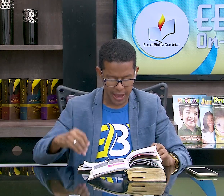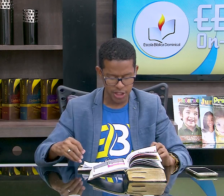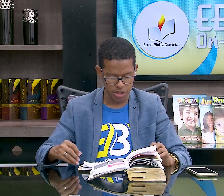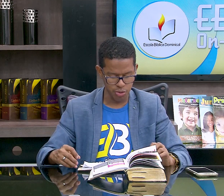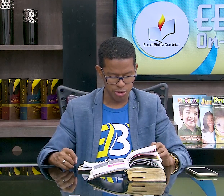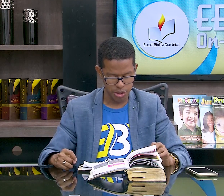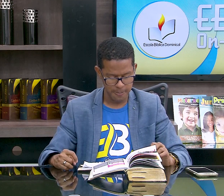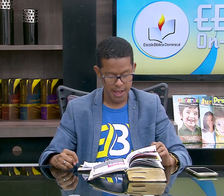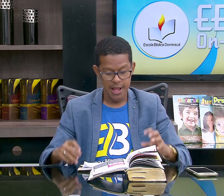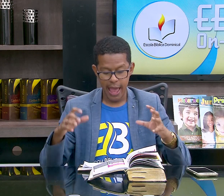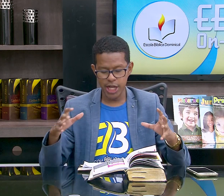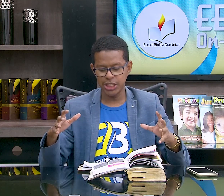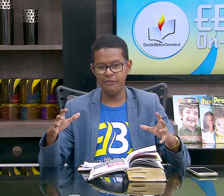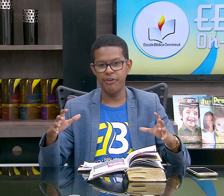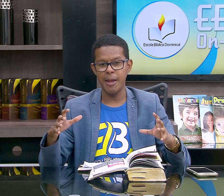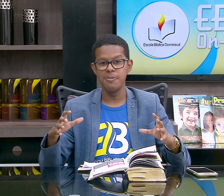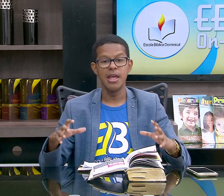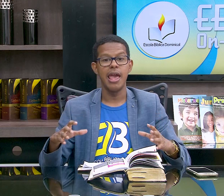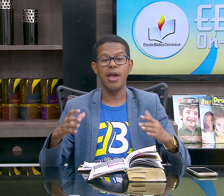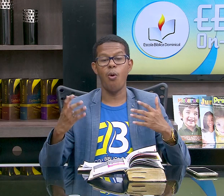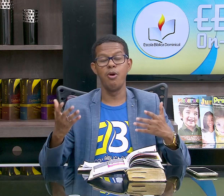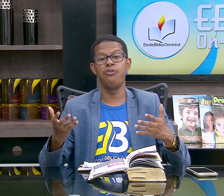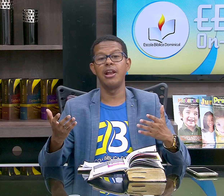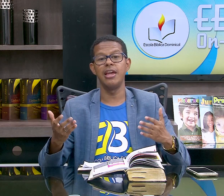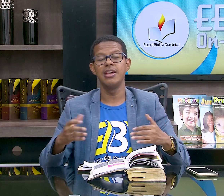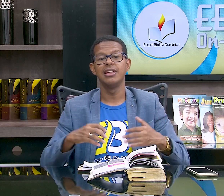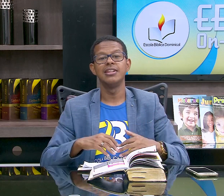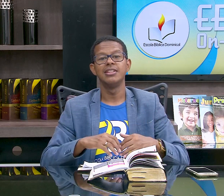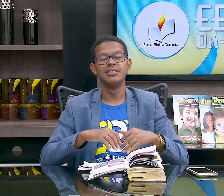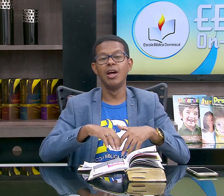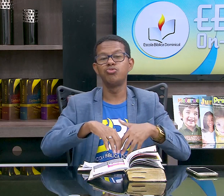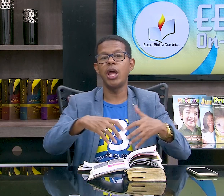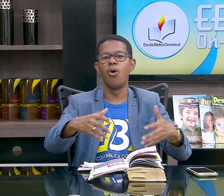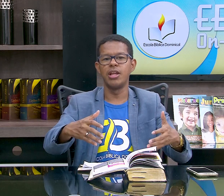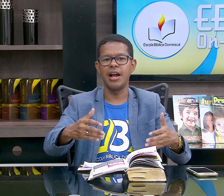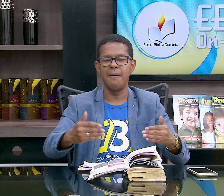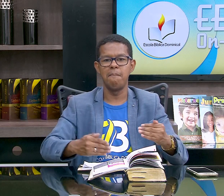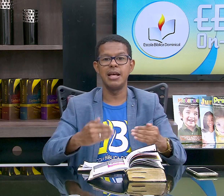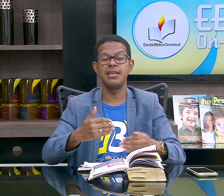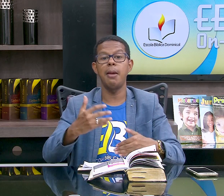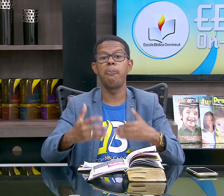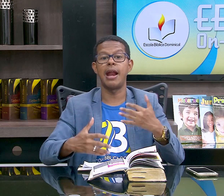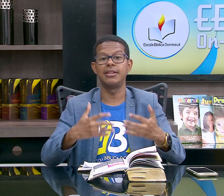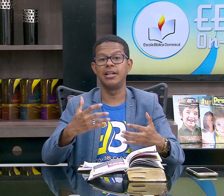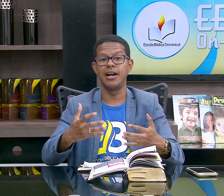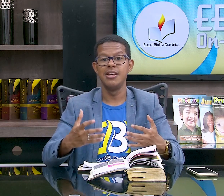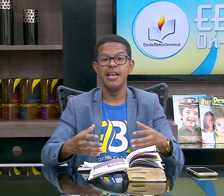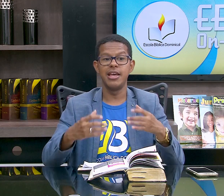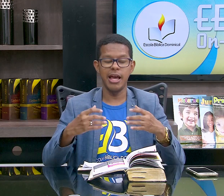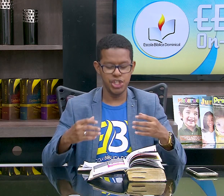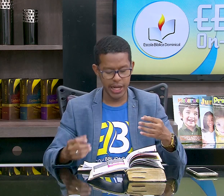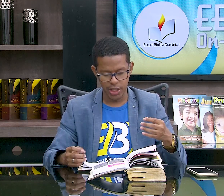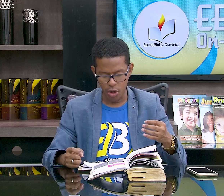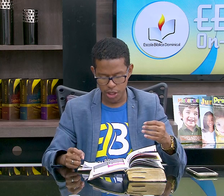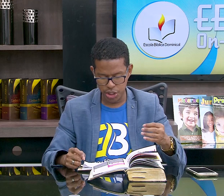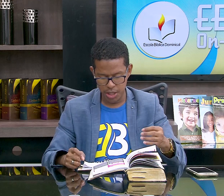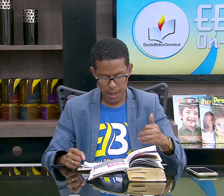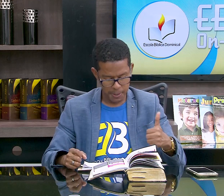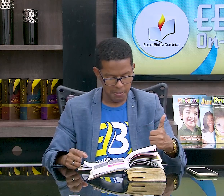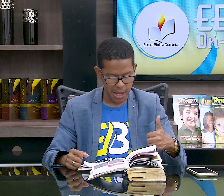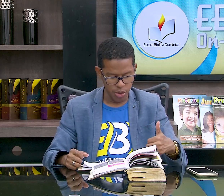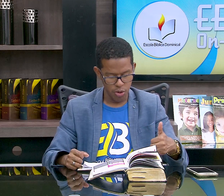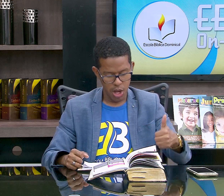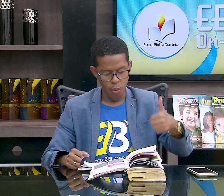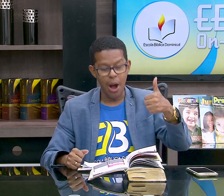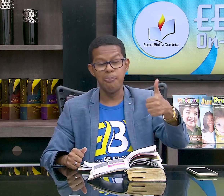da fé em Jesus esta fé é como eu falei não teórica mas é prática e ela gera em nós